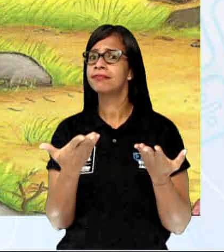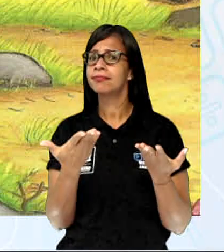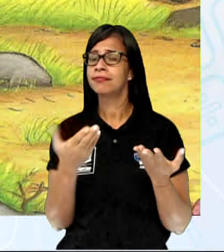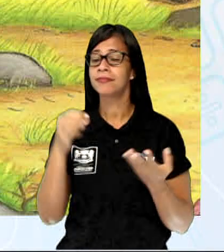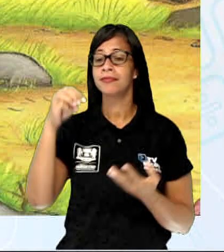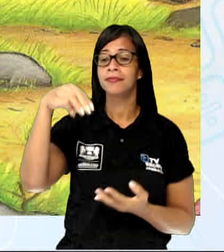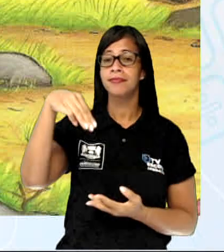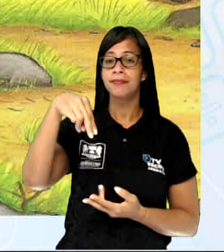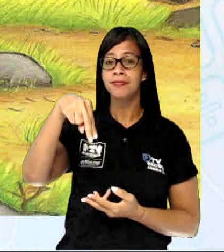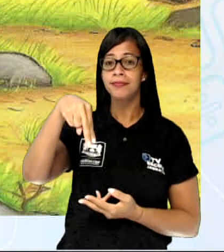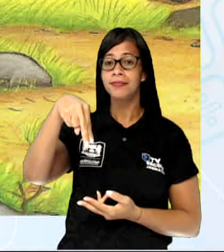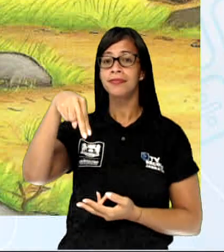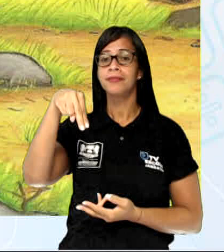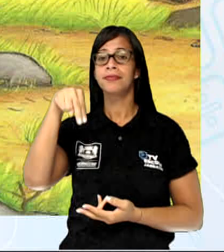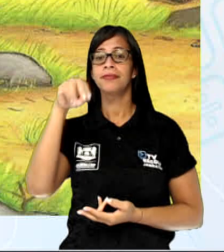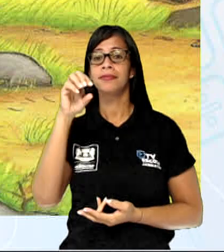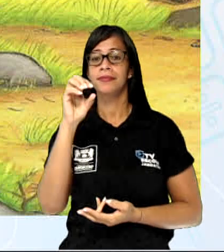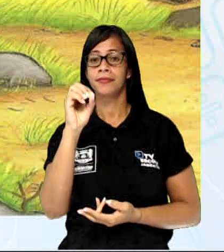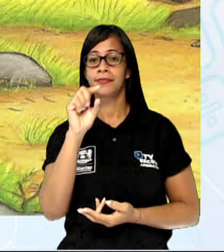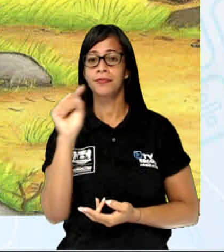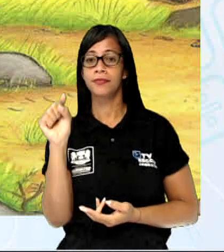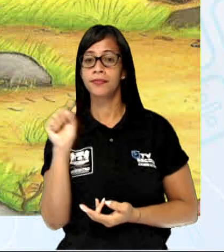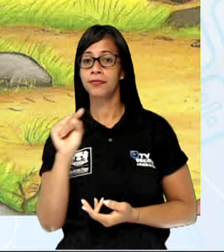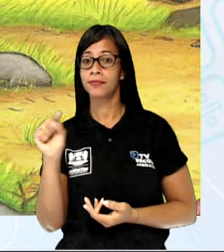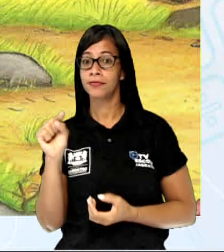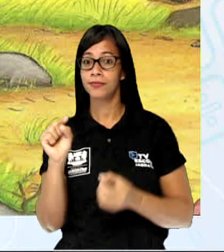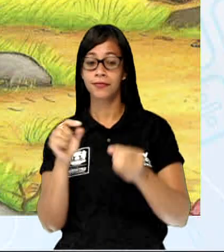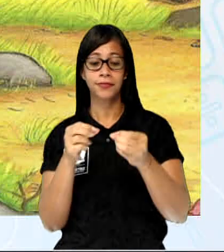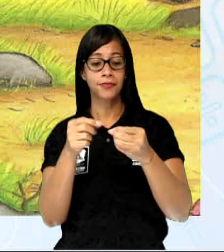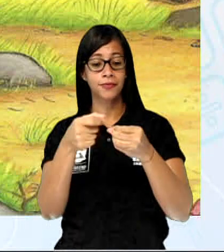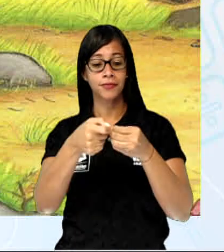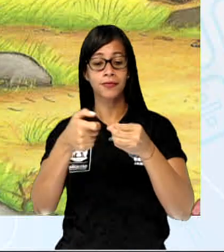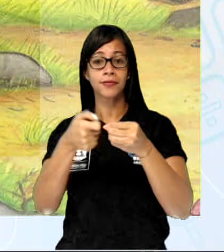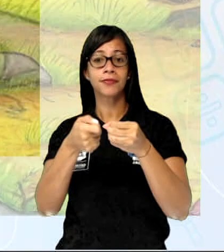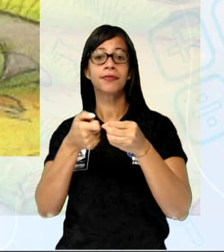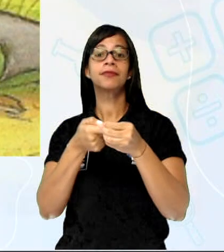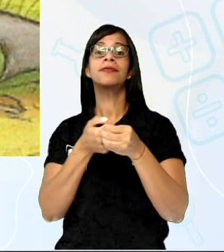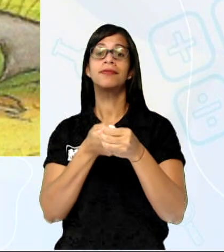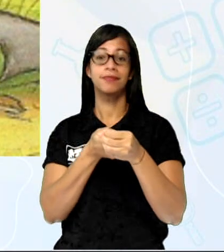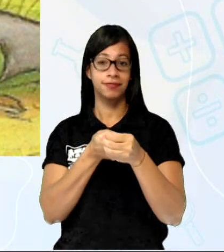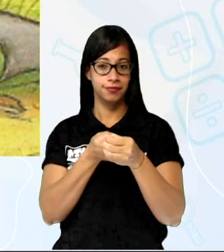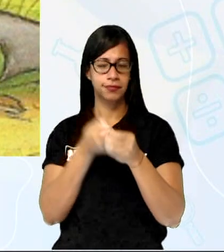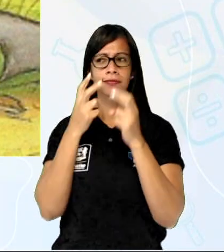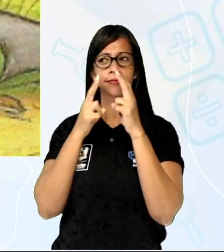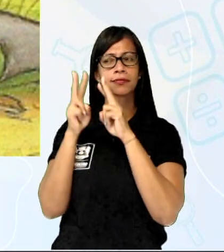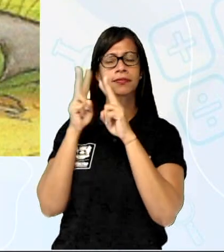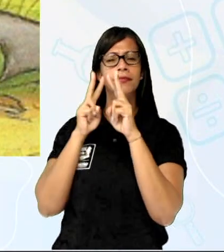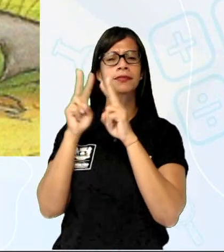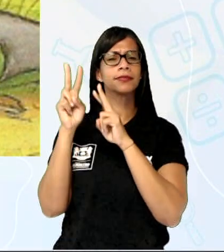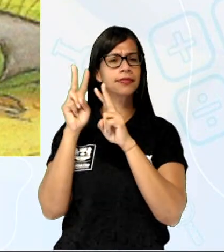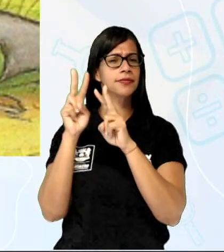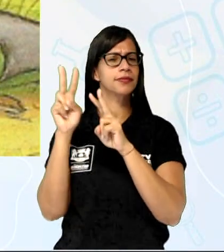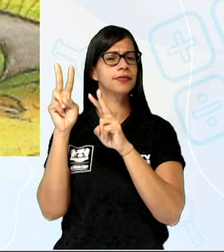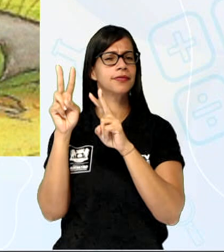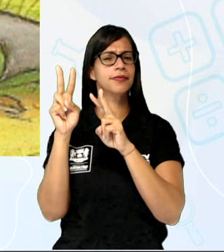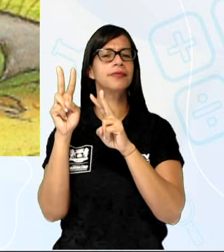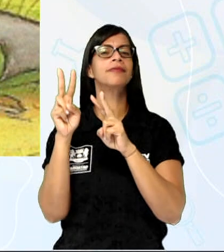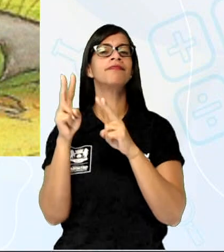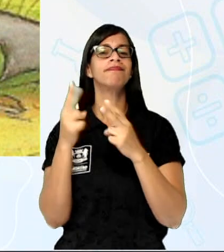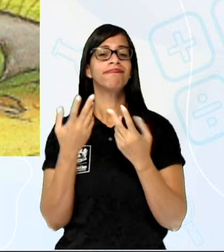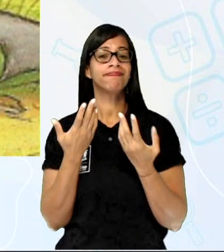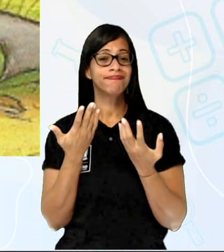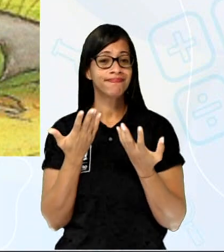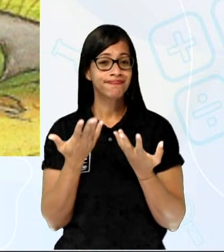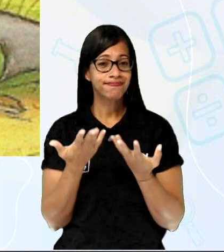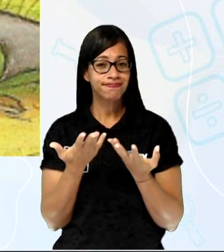noz. Já ouviram falar na noz? Vamos observar essa imagem mais de perto. Olha só. Esse